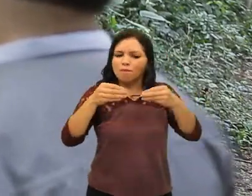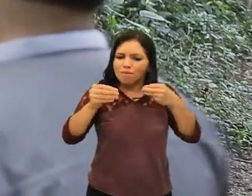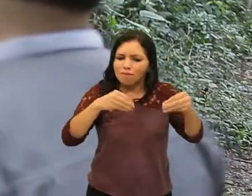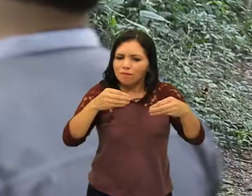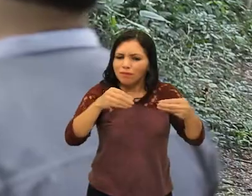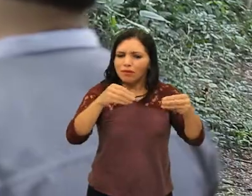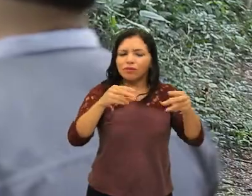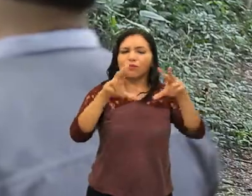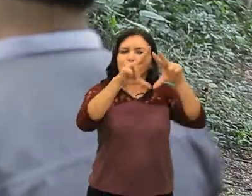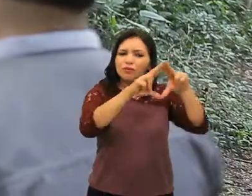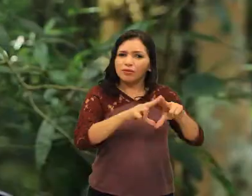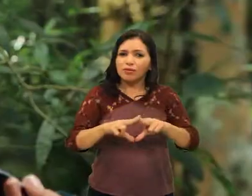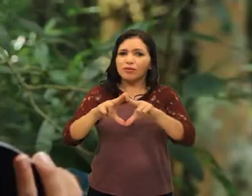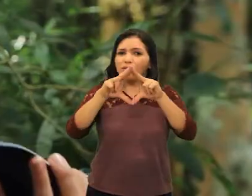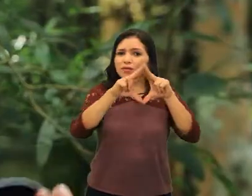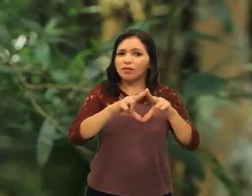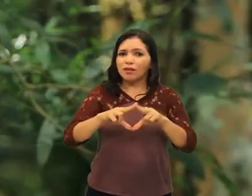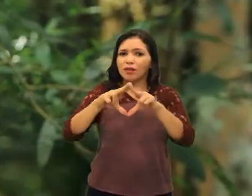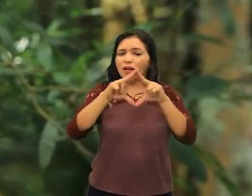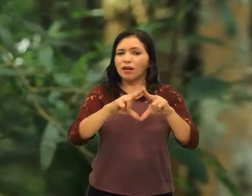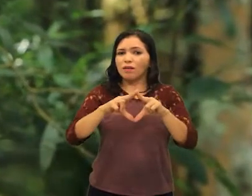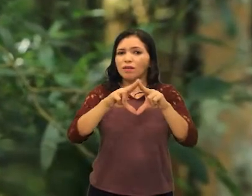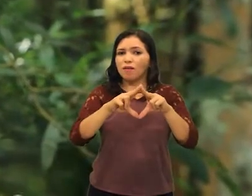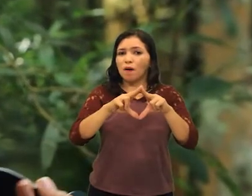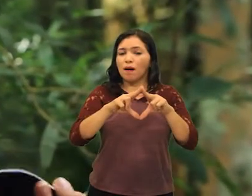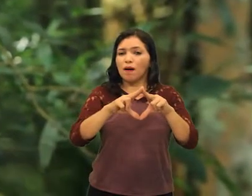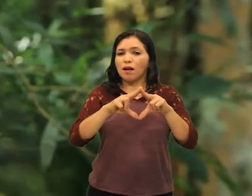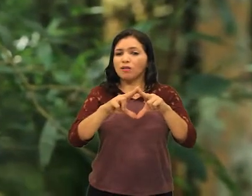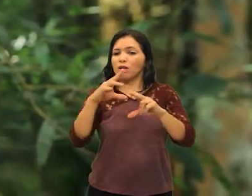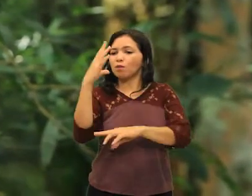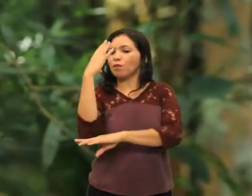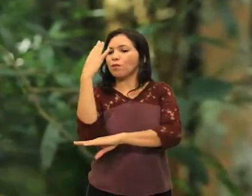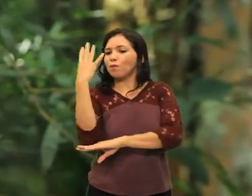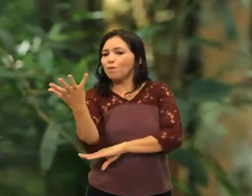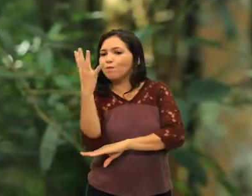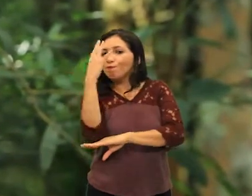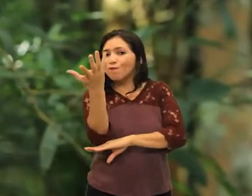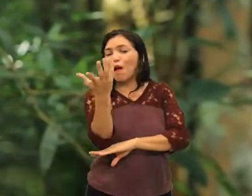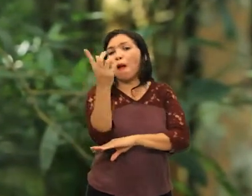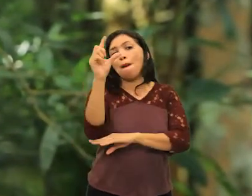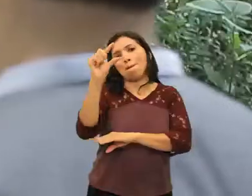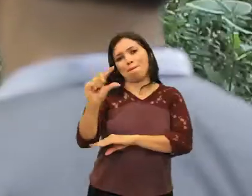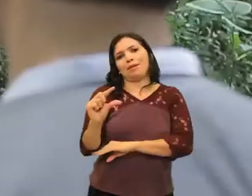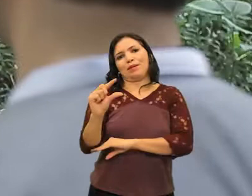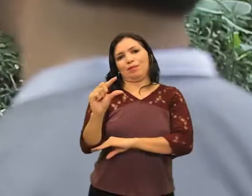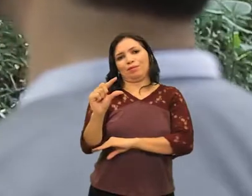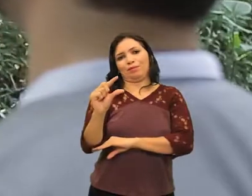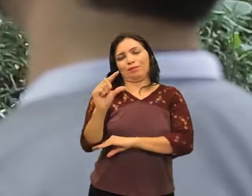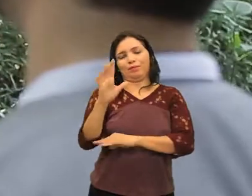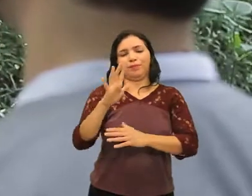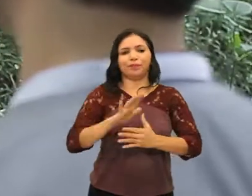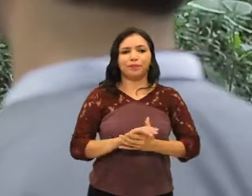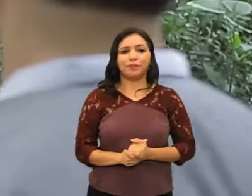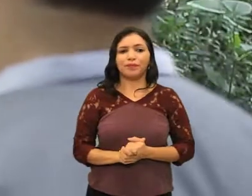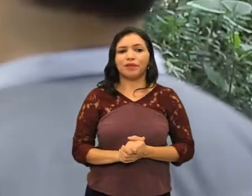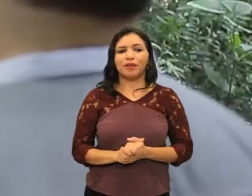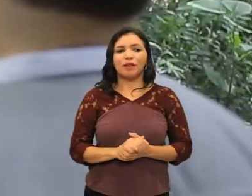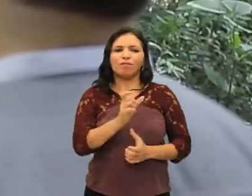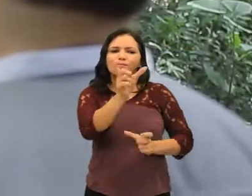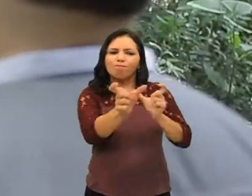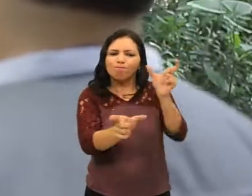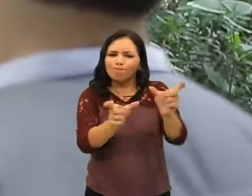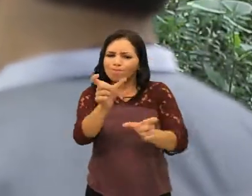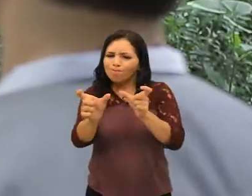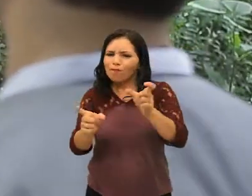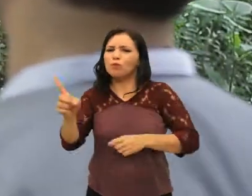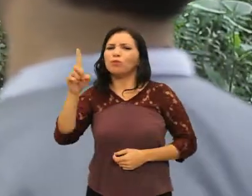menos matéria-prima da natureza. Nesse sentido que a gente traduz essa conversão ecológica, através de pequenos atos do nosso dia a dia. Né?